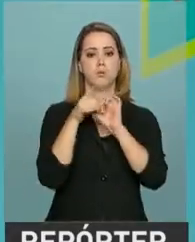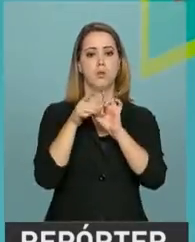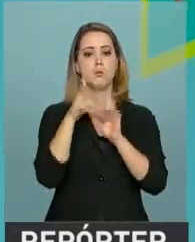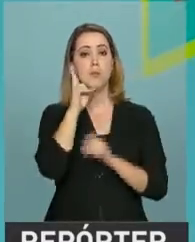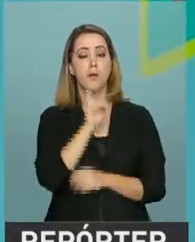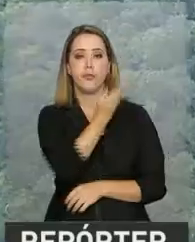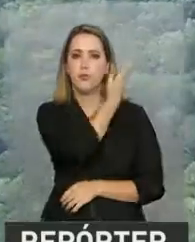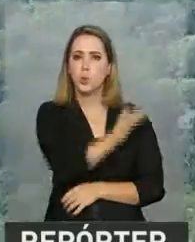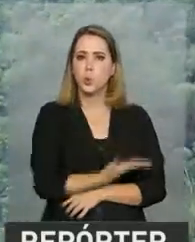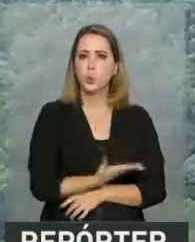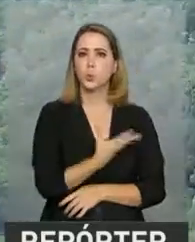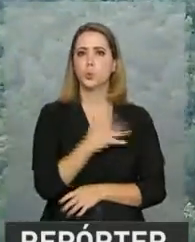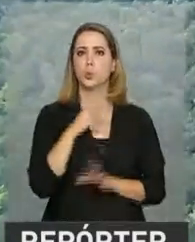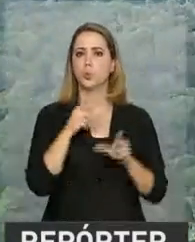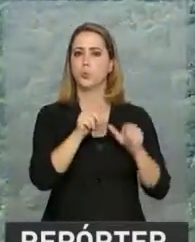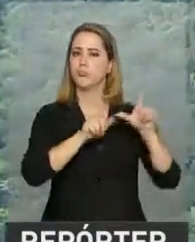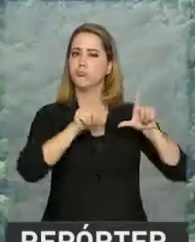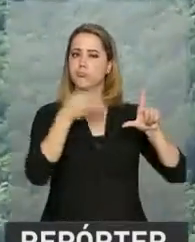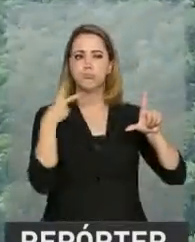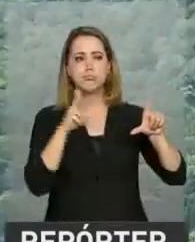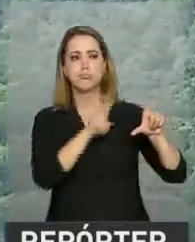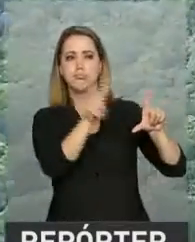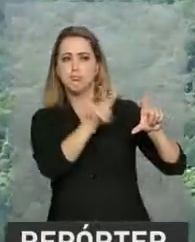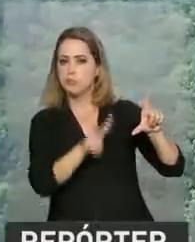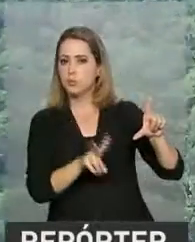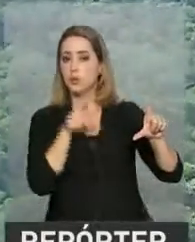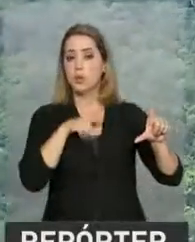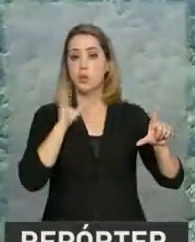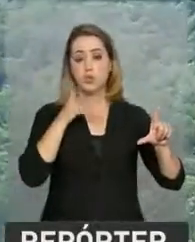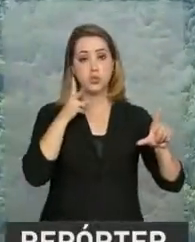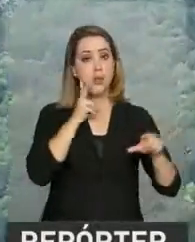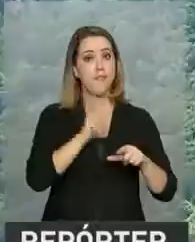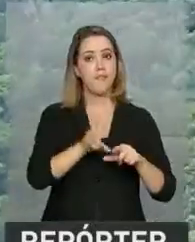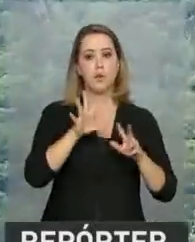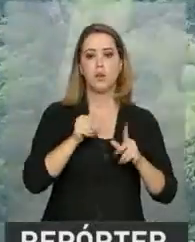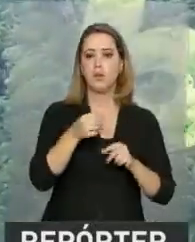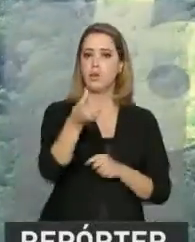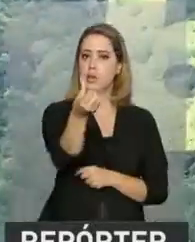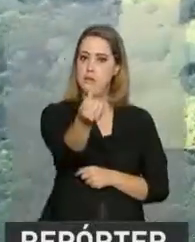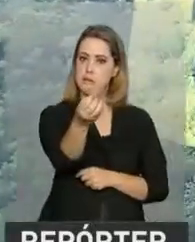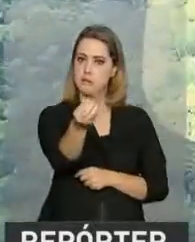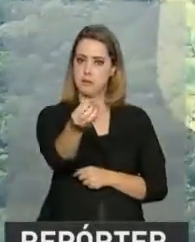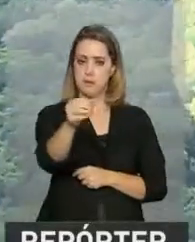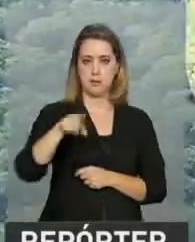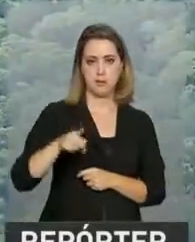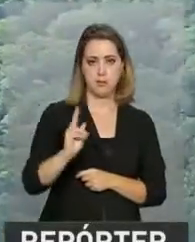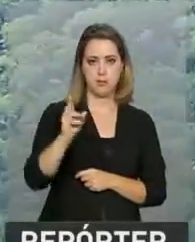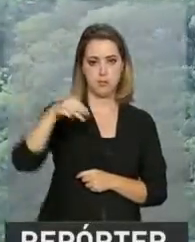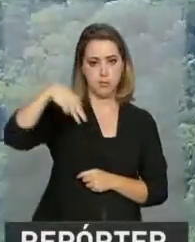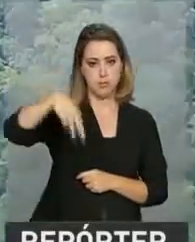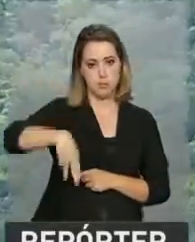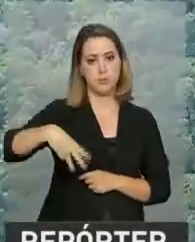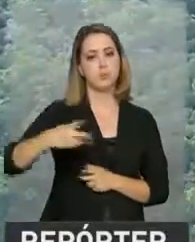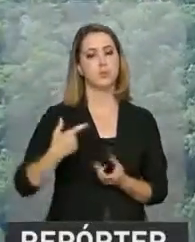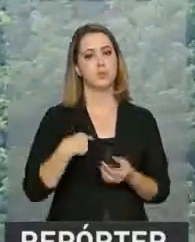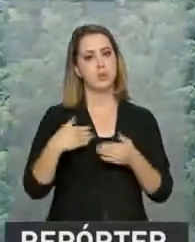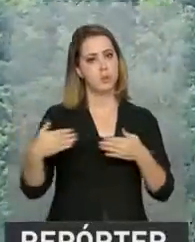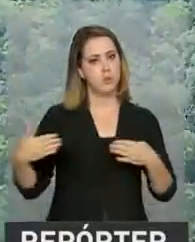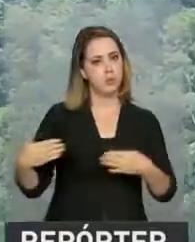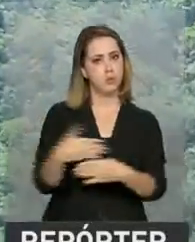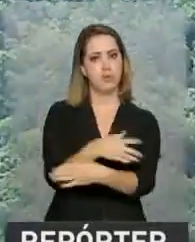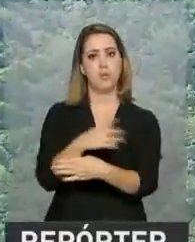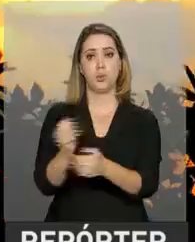de Fronteiras. Em Mato Grosso do Sul, o SISFRON já monitora uma faixa de 600 quilômetros da fronteira com o Paraguai.